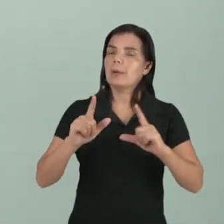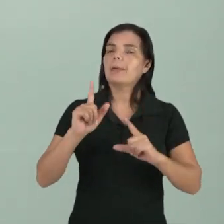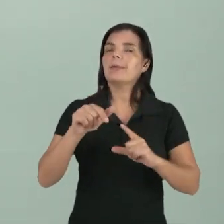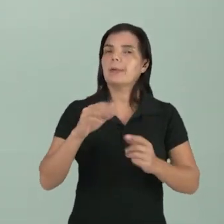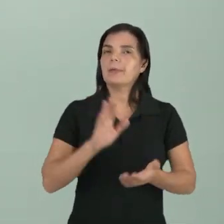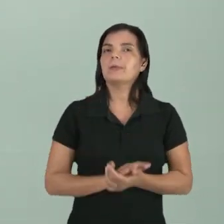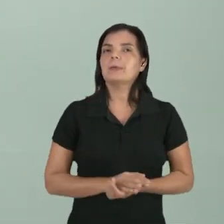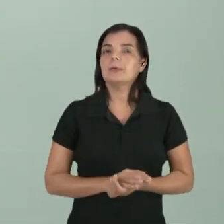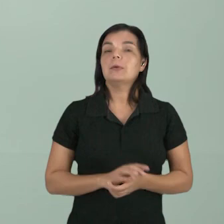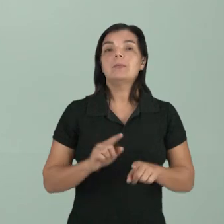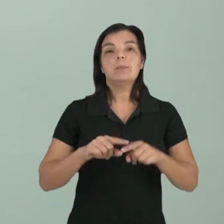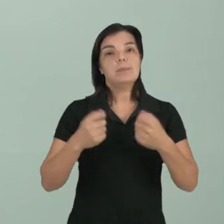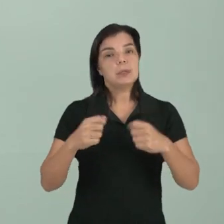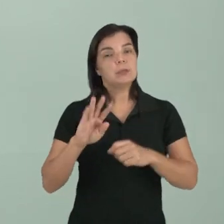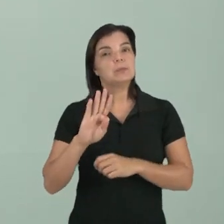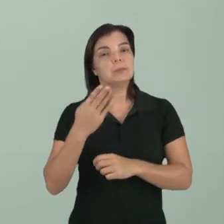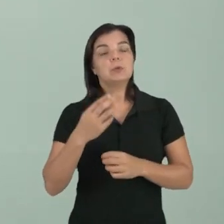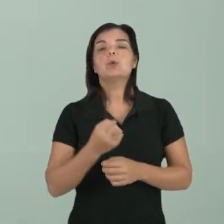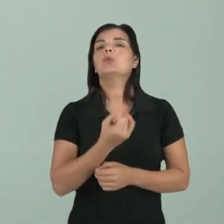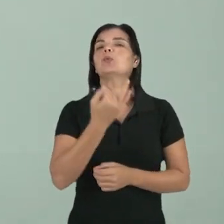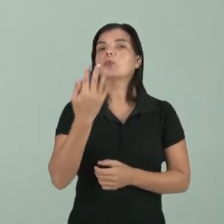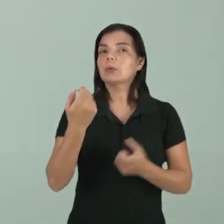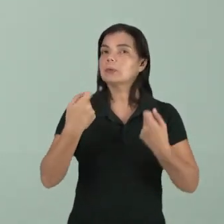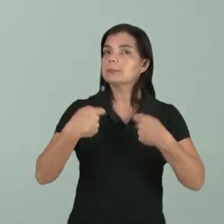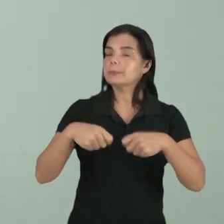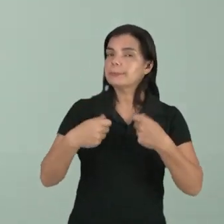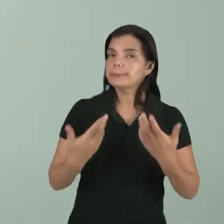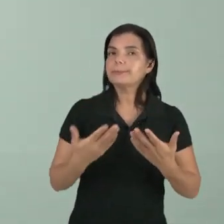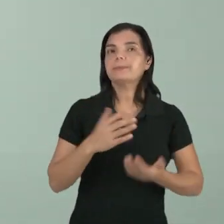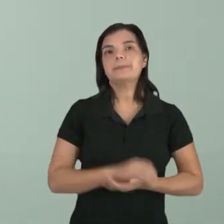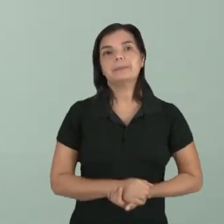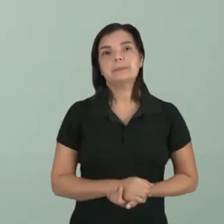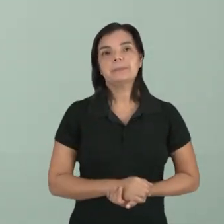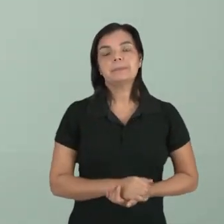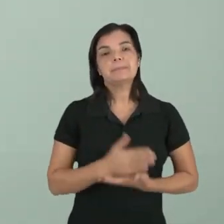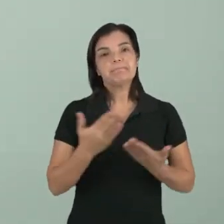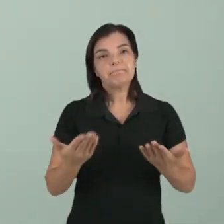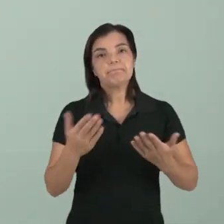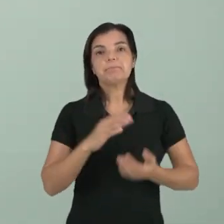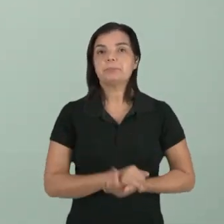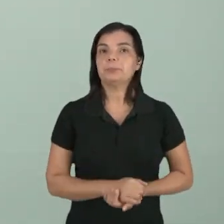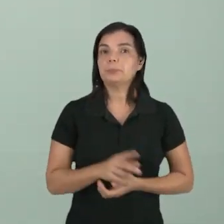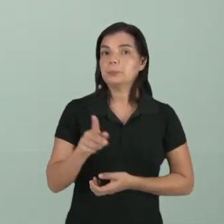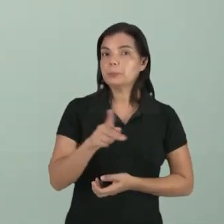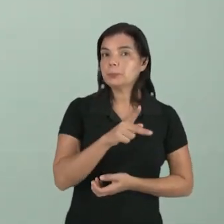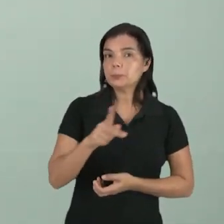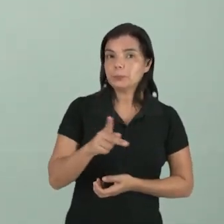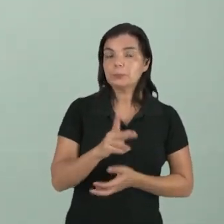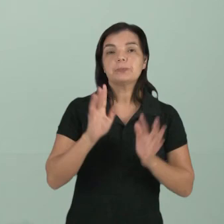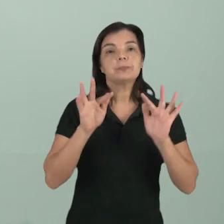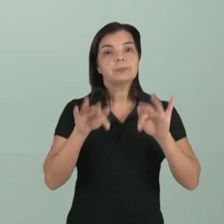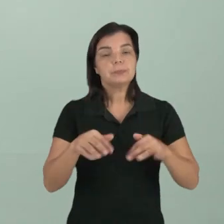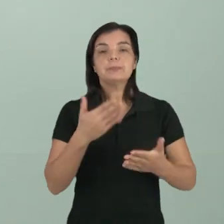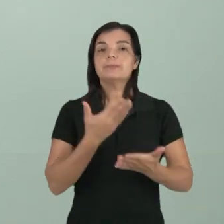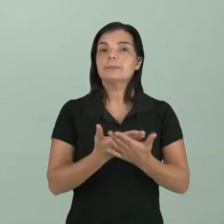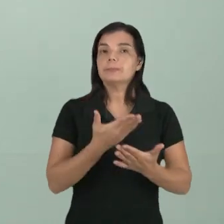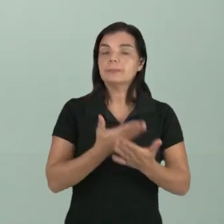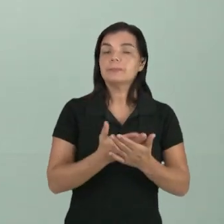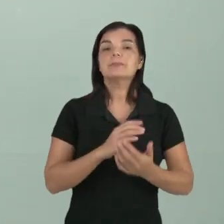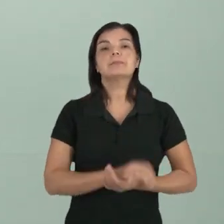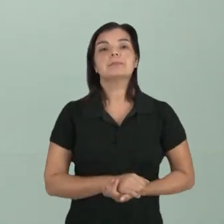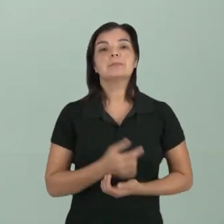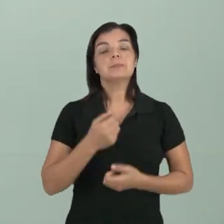tem que ser falseável, quantas vezes for necessária, né? Então, pessoal, o professor César fica aqui, espero